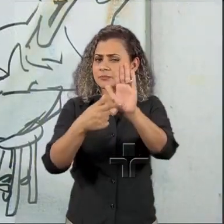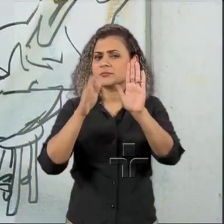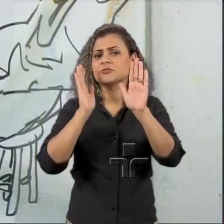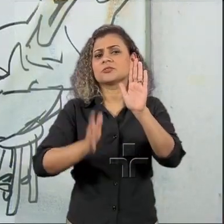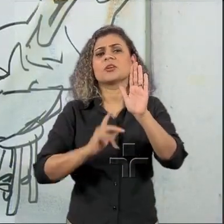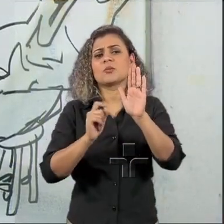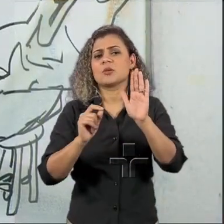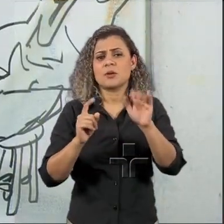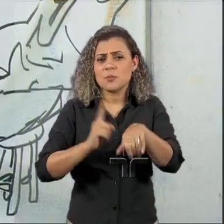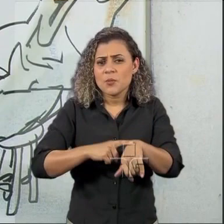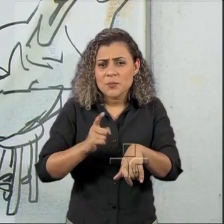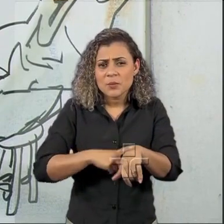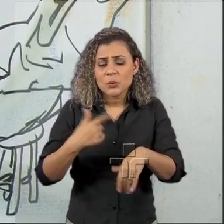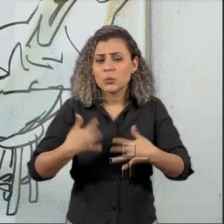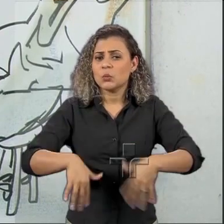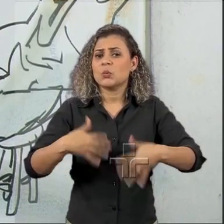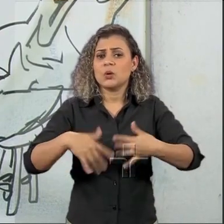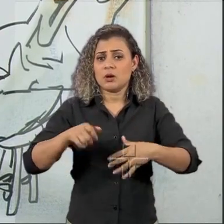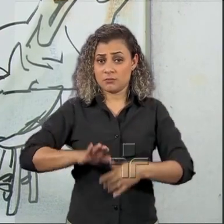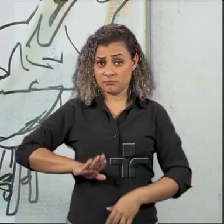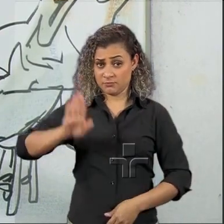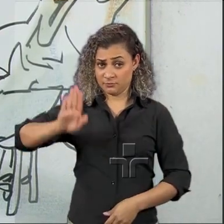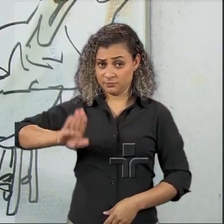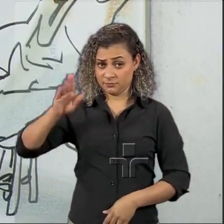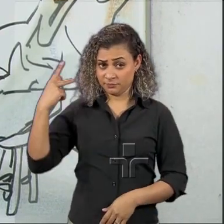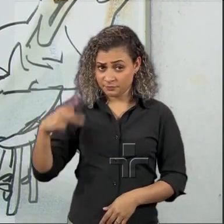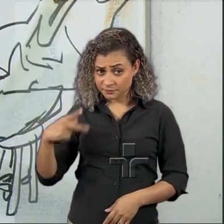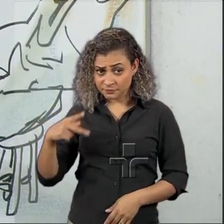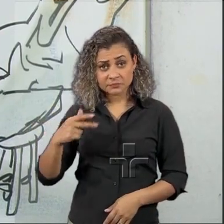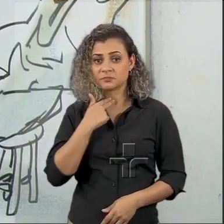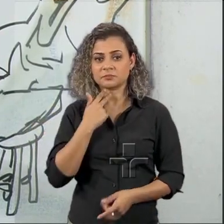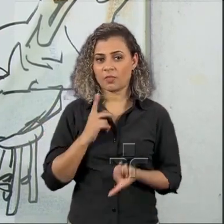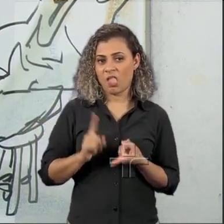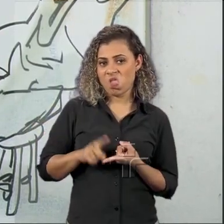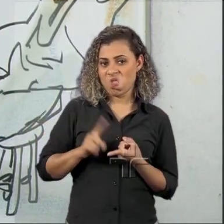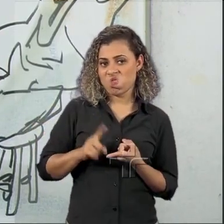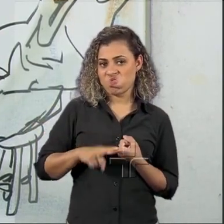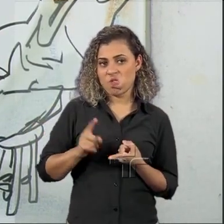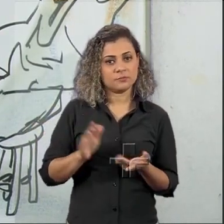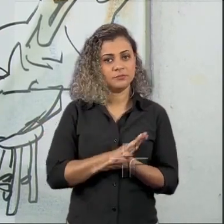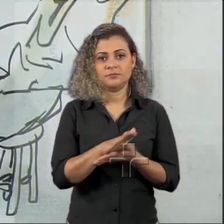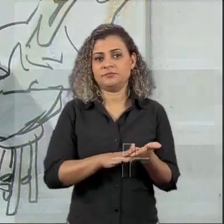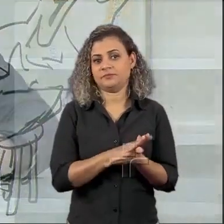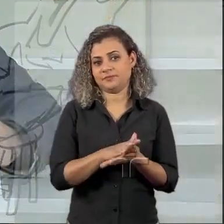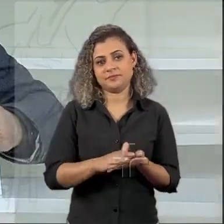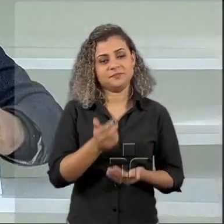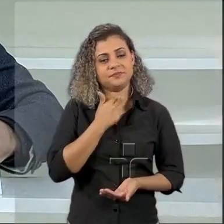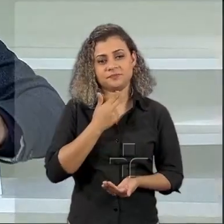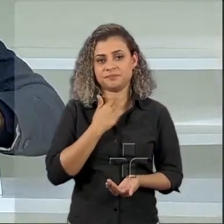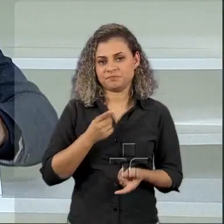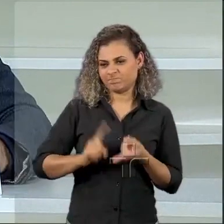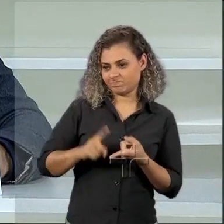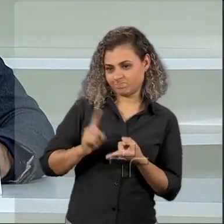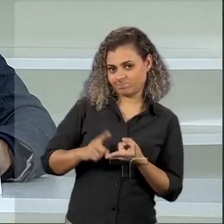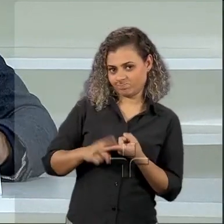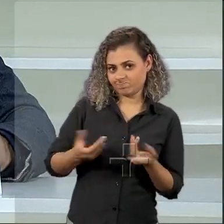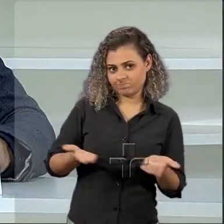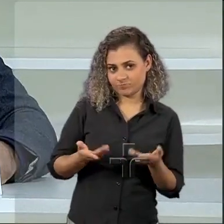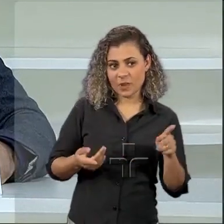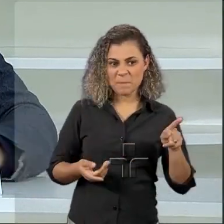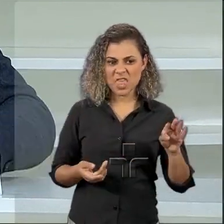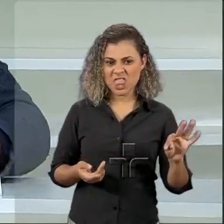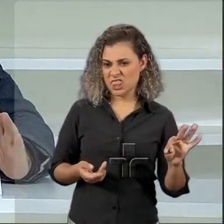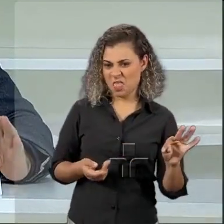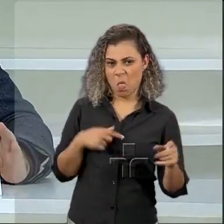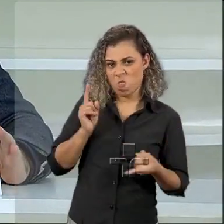nenhum momento a candidatura dele pode aparecer como uma candidatura vingadora. Como alguma coisa, e agora é a hora do PT se vingar,